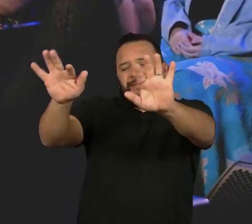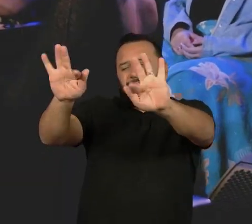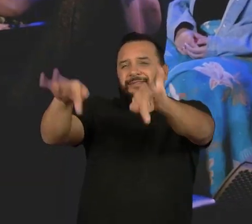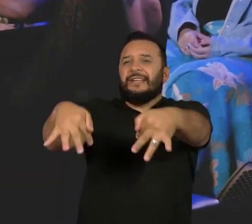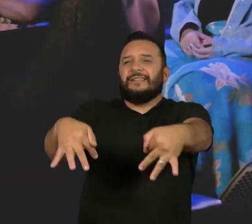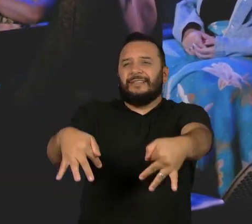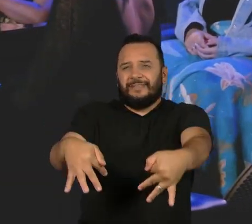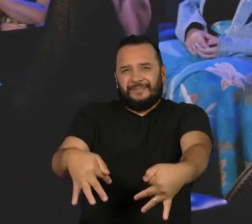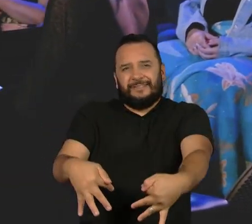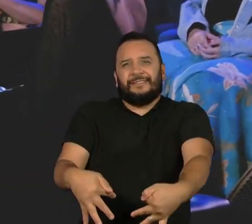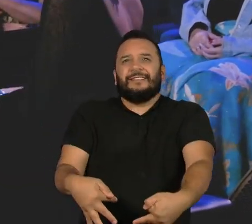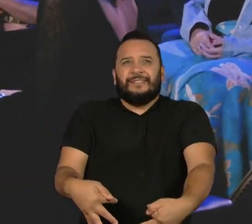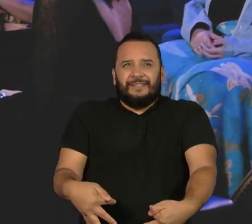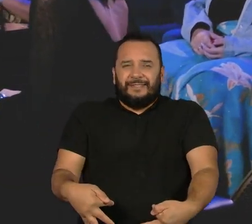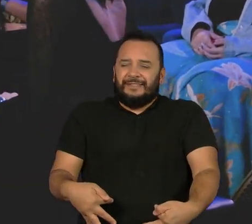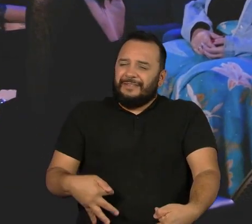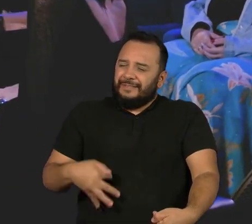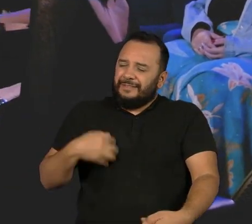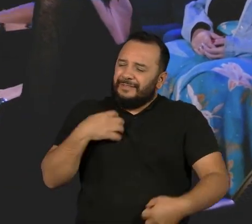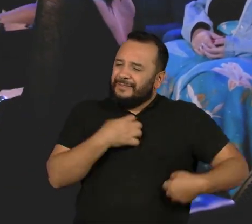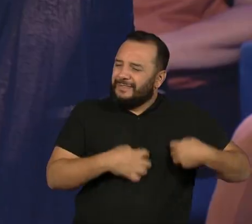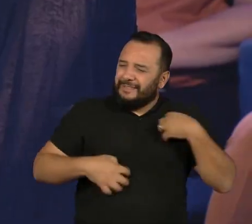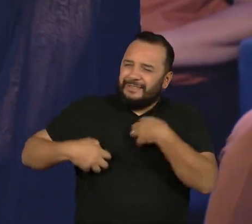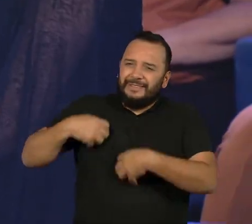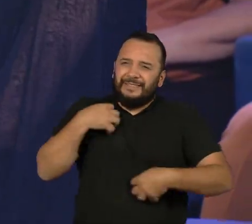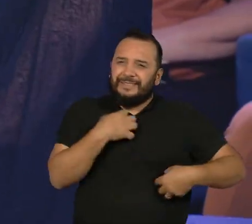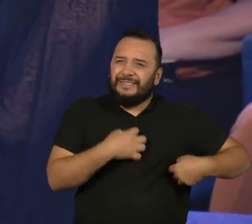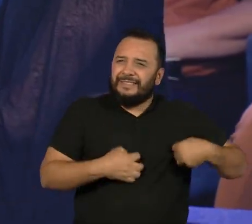fim a infinita aflição.